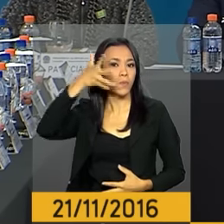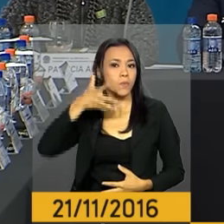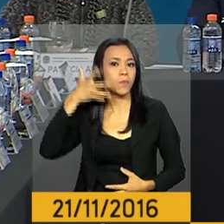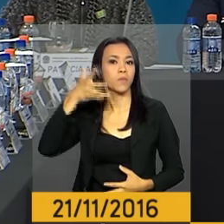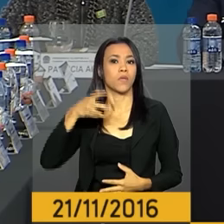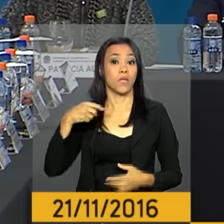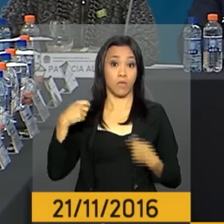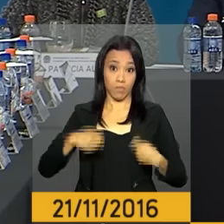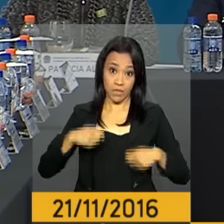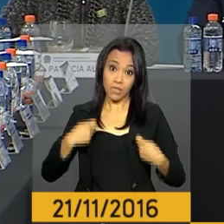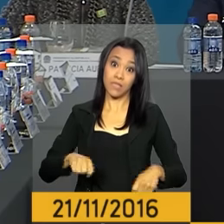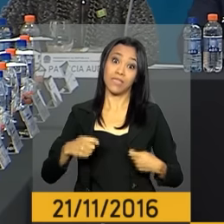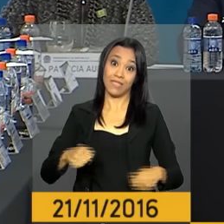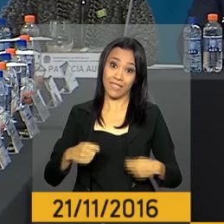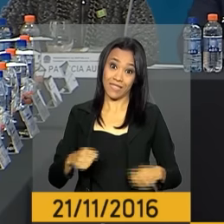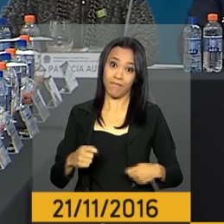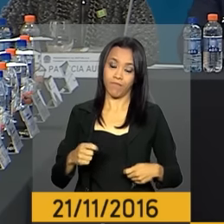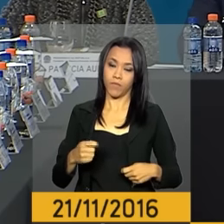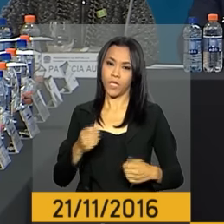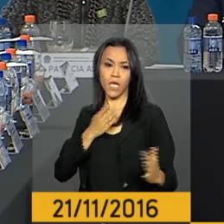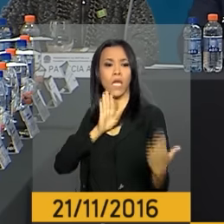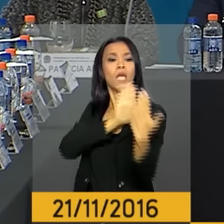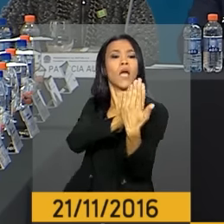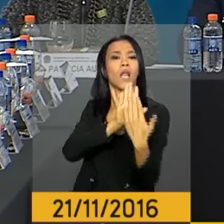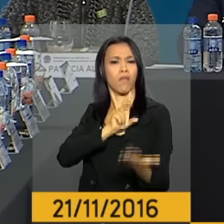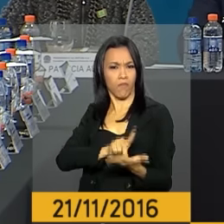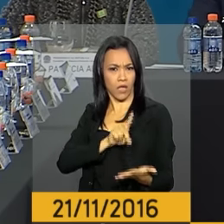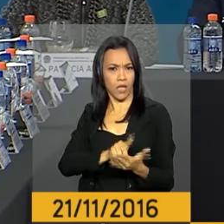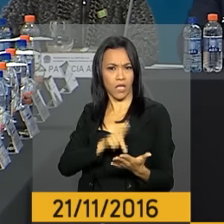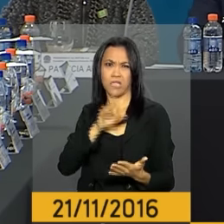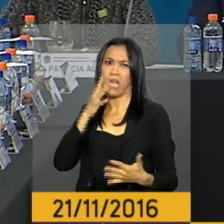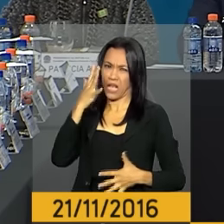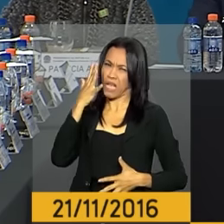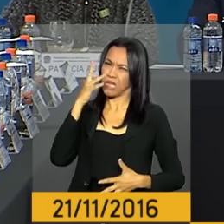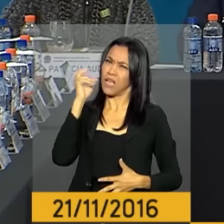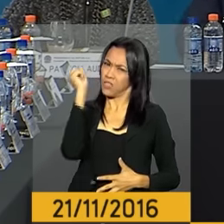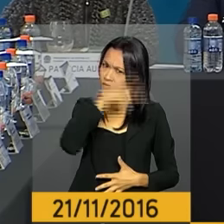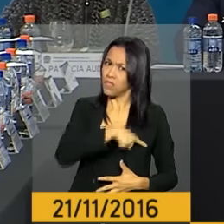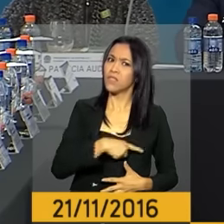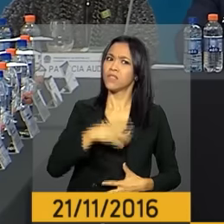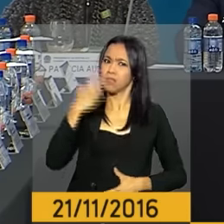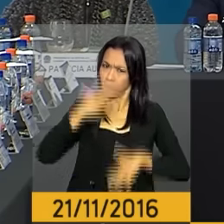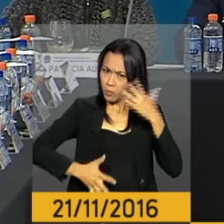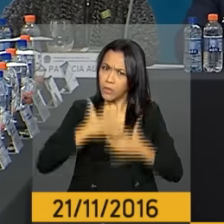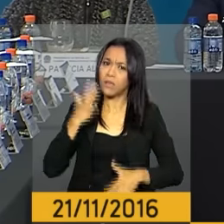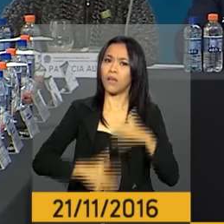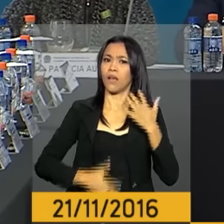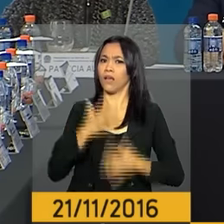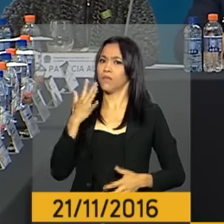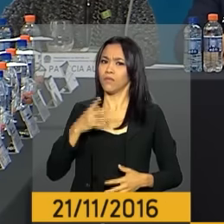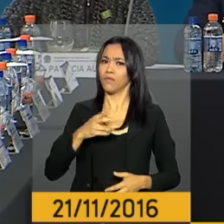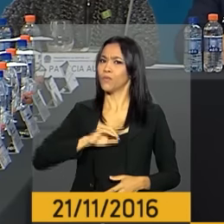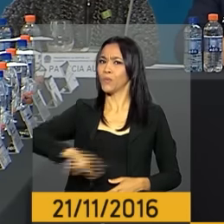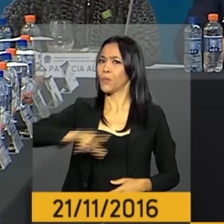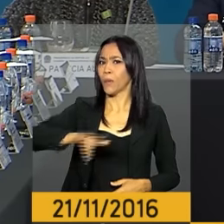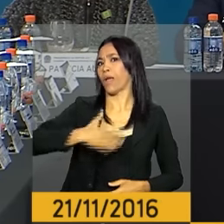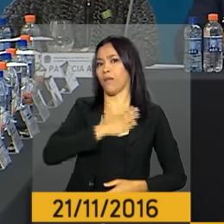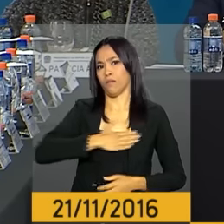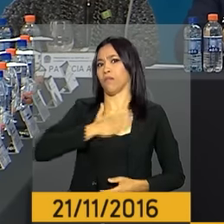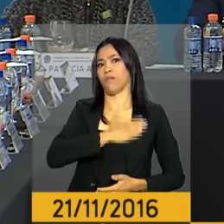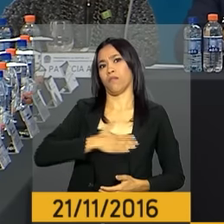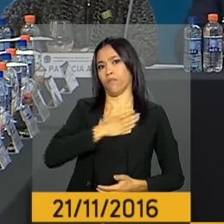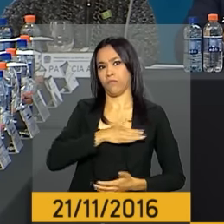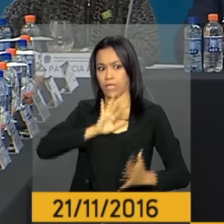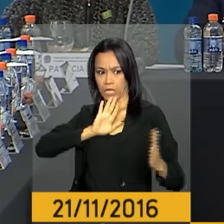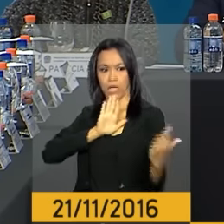encarar a verdade muitas e muitas vezes é difícil, é delicado, é complicado, é desagradável, né? Mas,